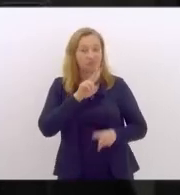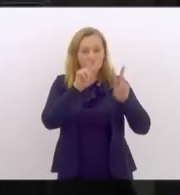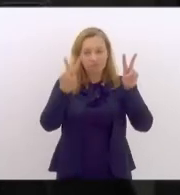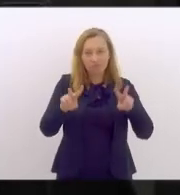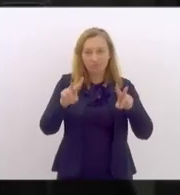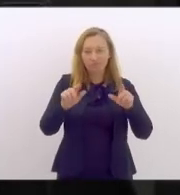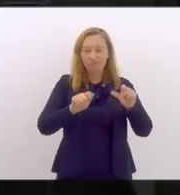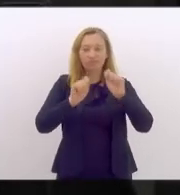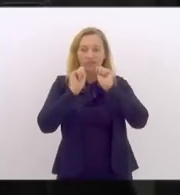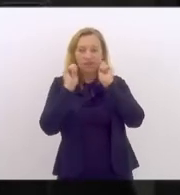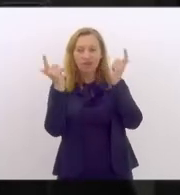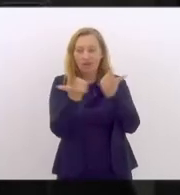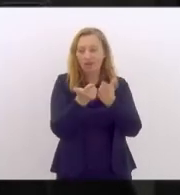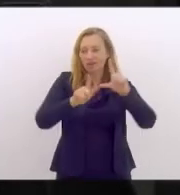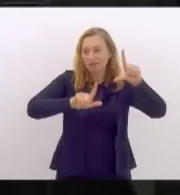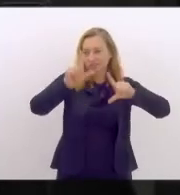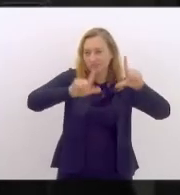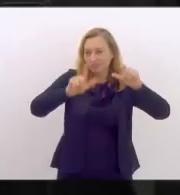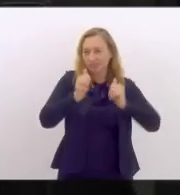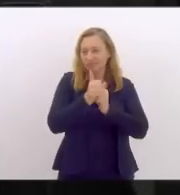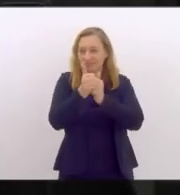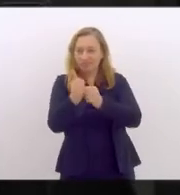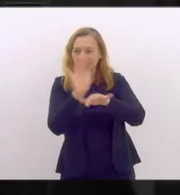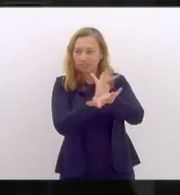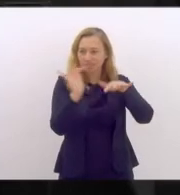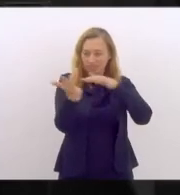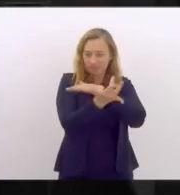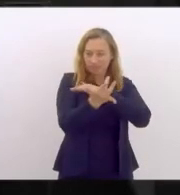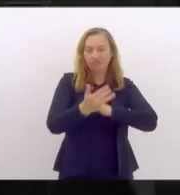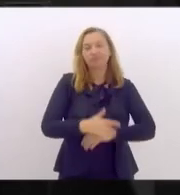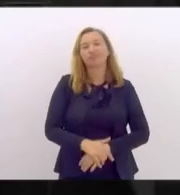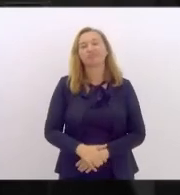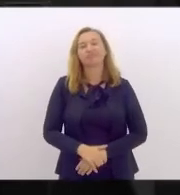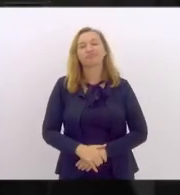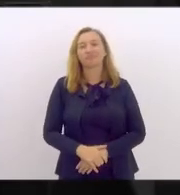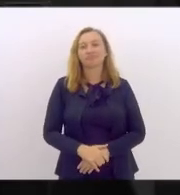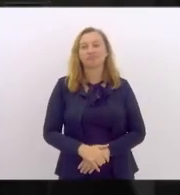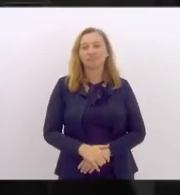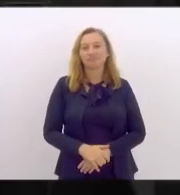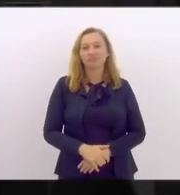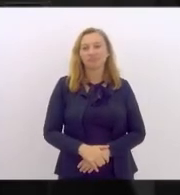pela TV alérgica que me seguem pelas redes sociais